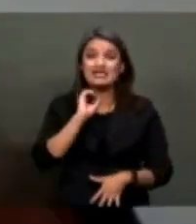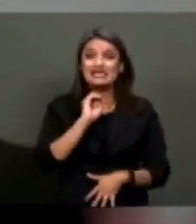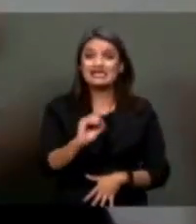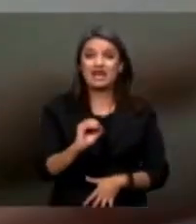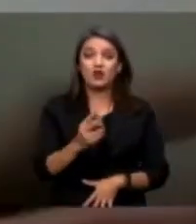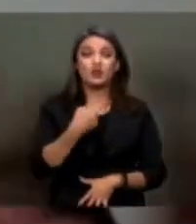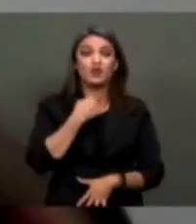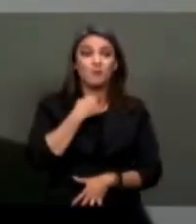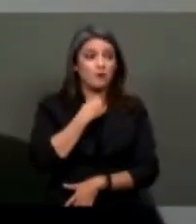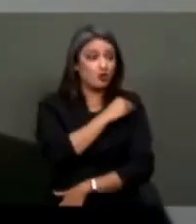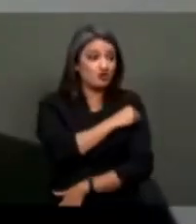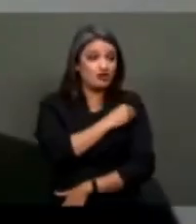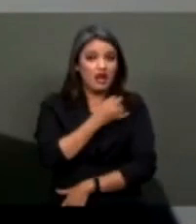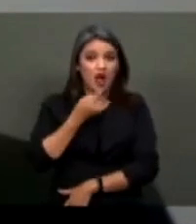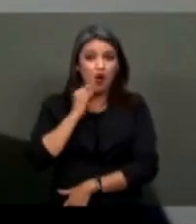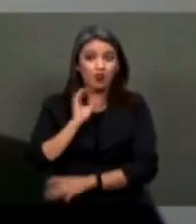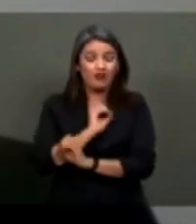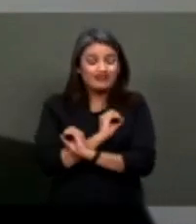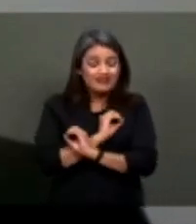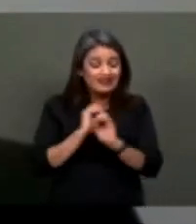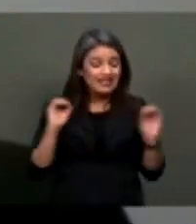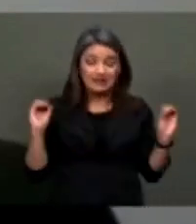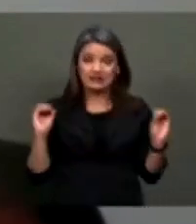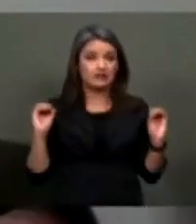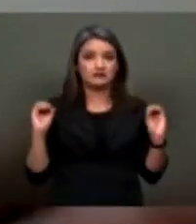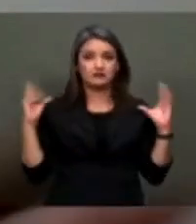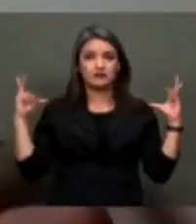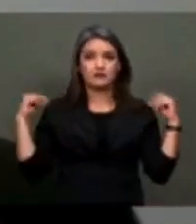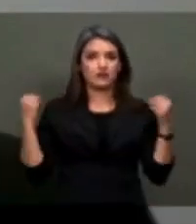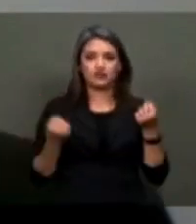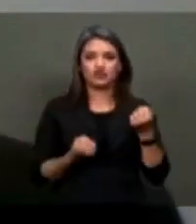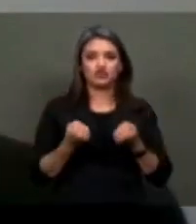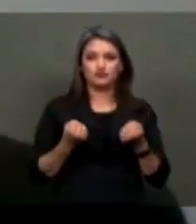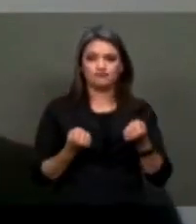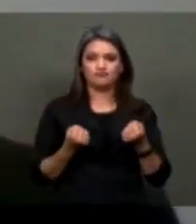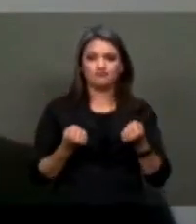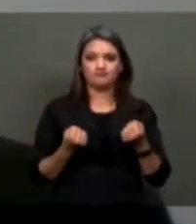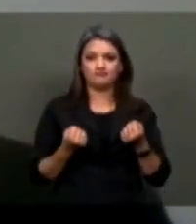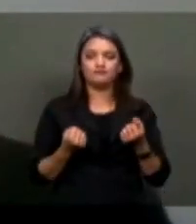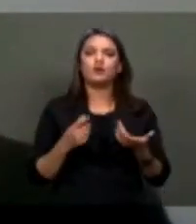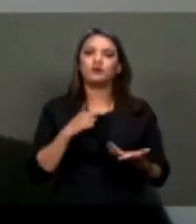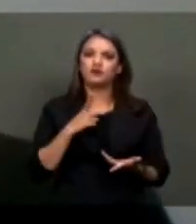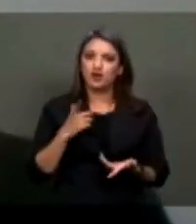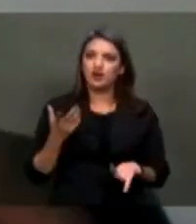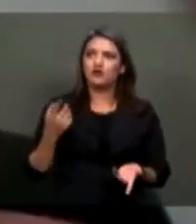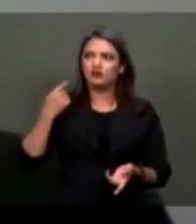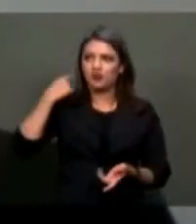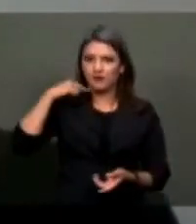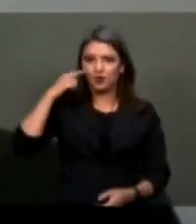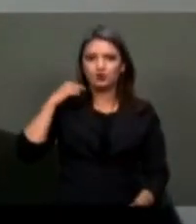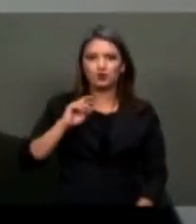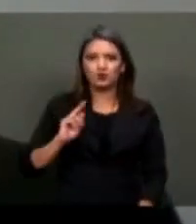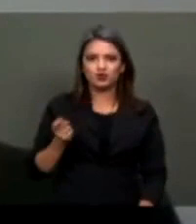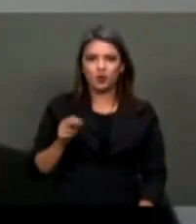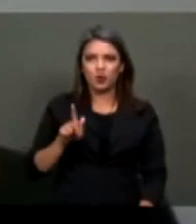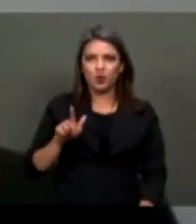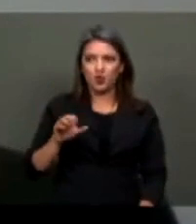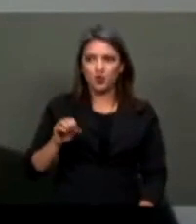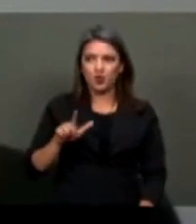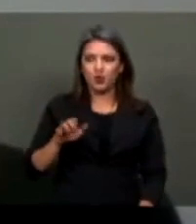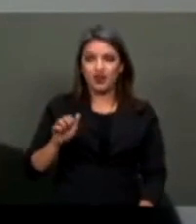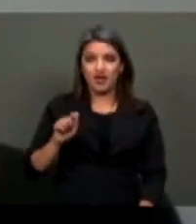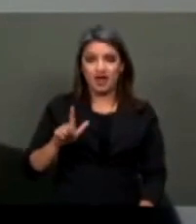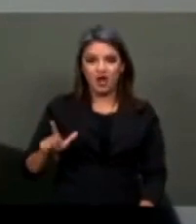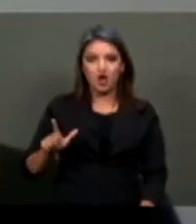do legislador e aqui na antecedeu o brilhante Dr Hugo Leal que participou da